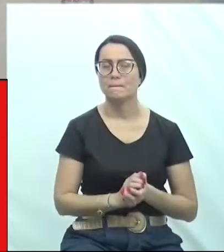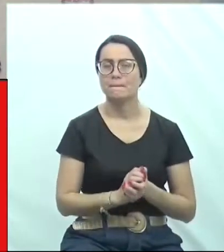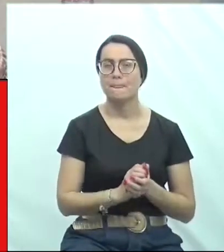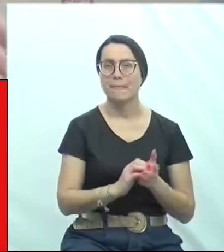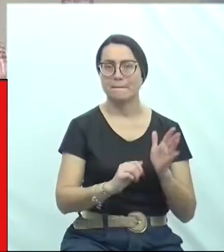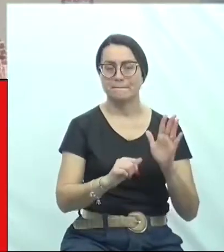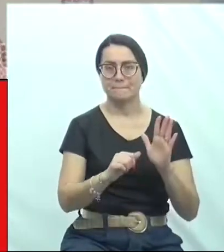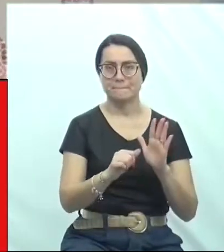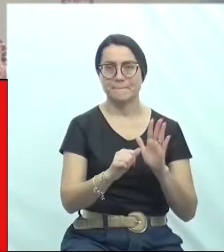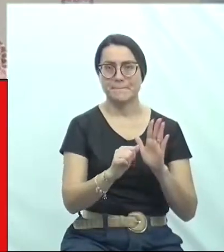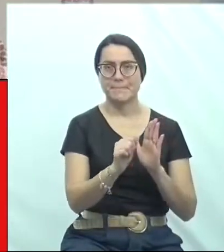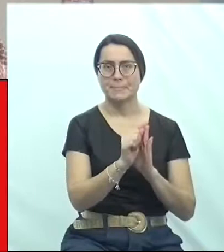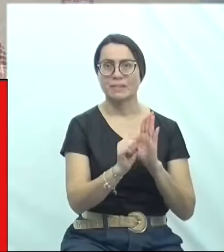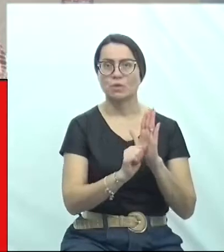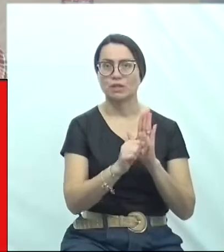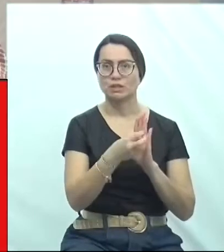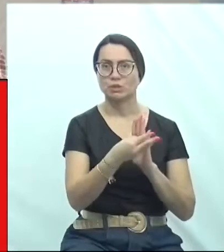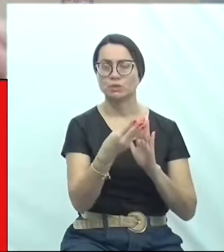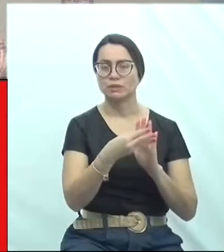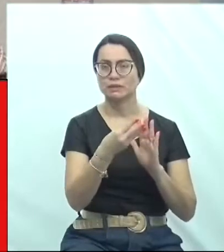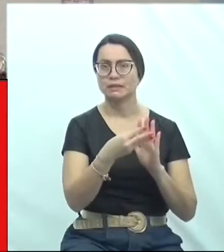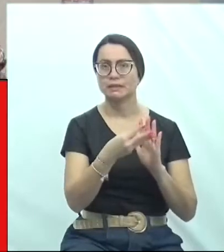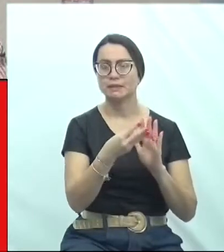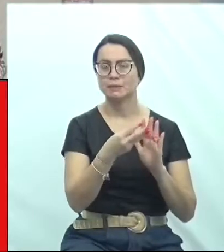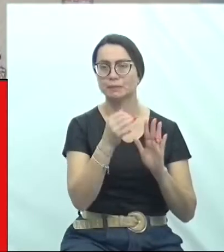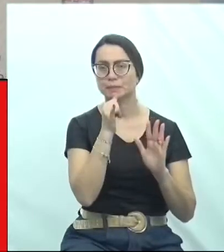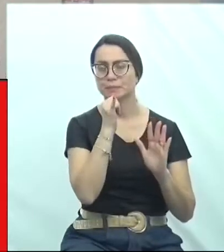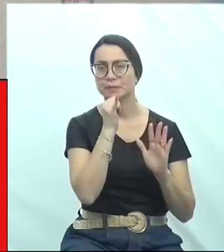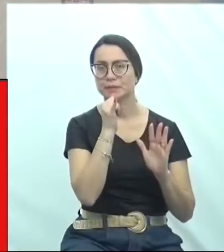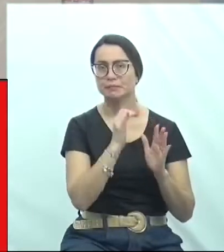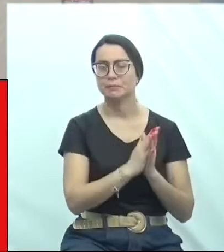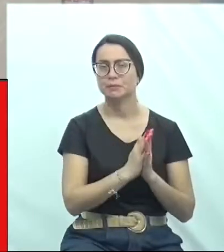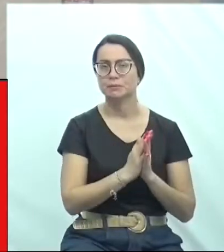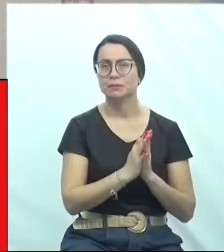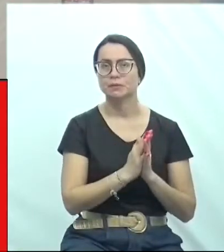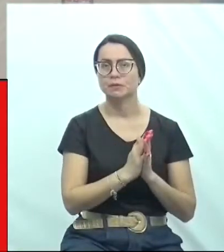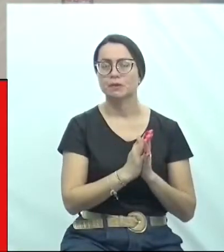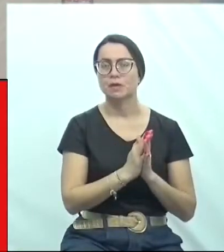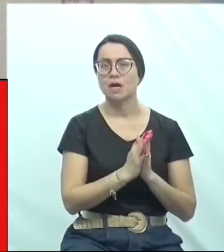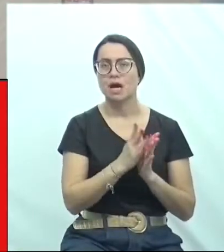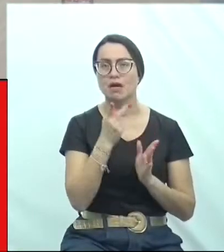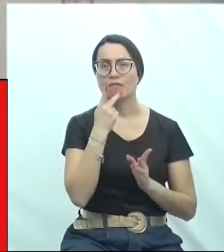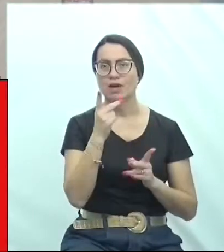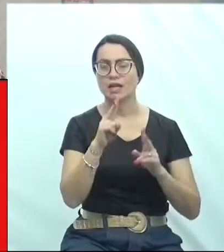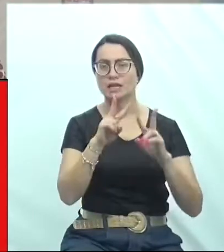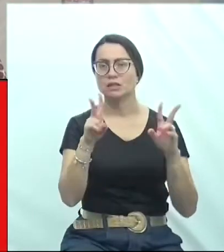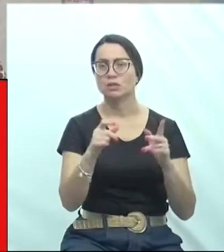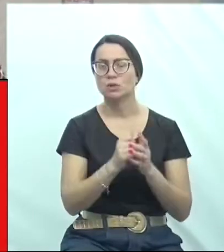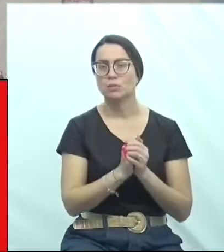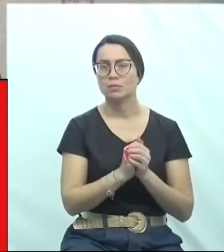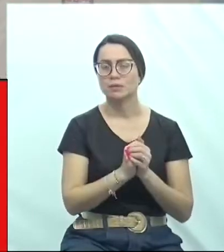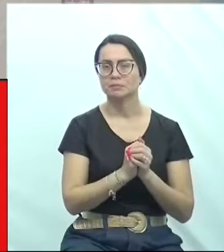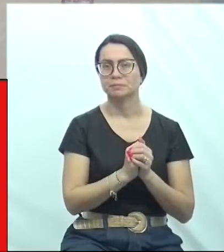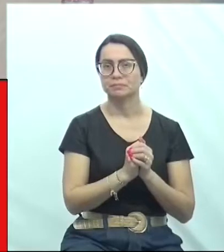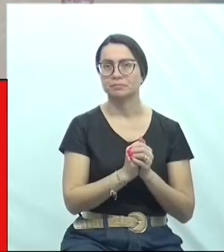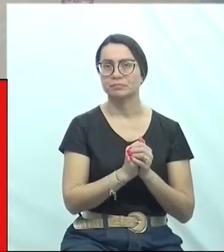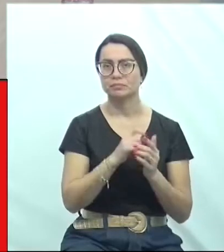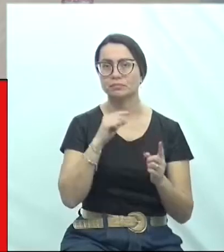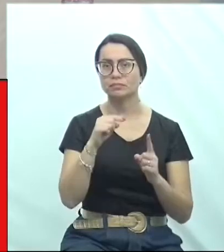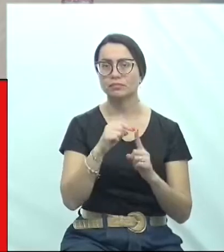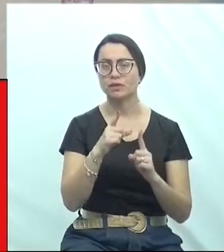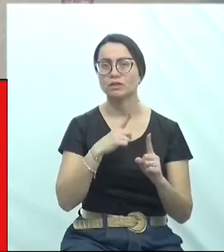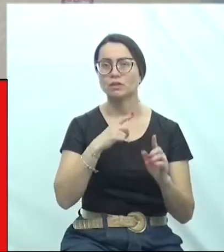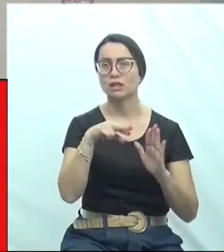3º, ela não blinda a lei municipal no que se refere à aplicação de normas técnicas estabelecidas pela entidade de regulação, tão